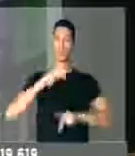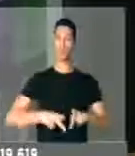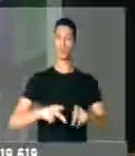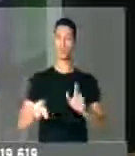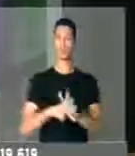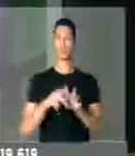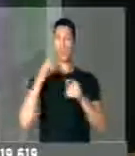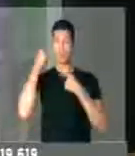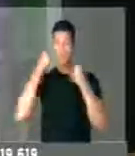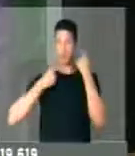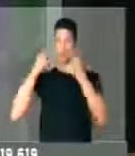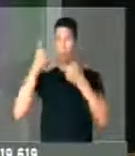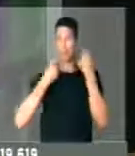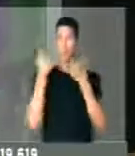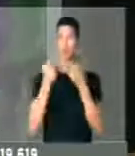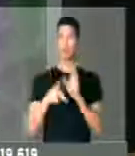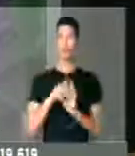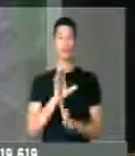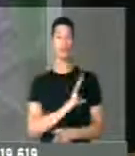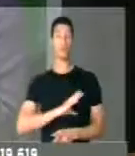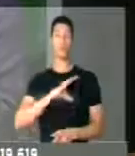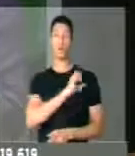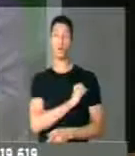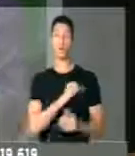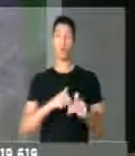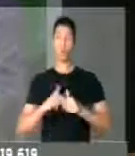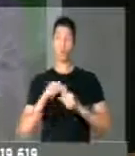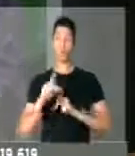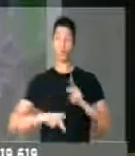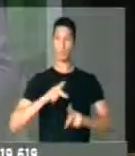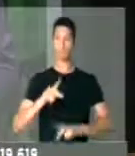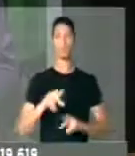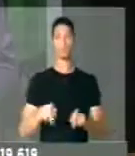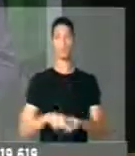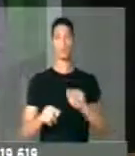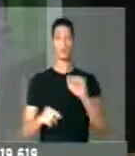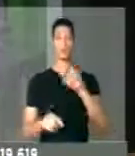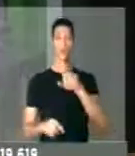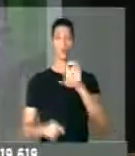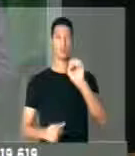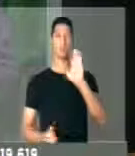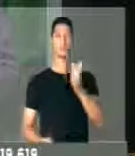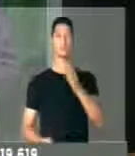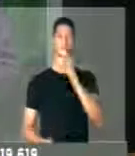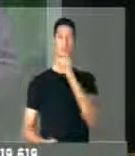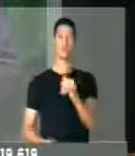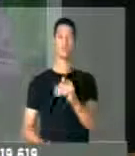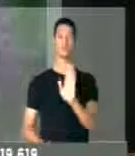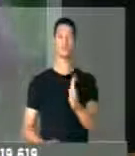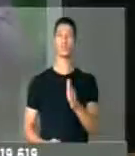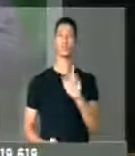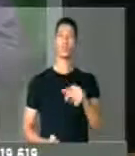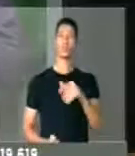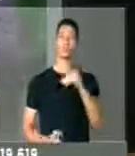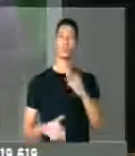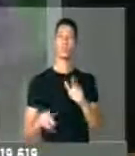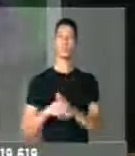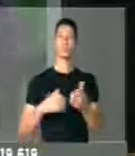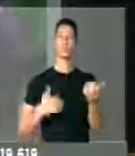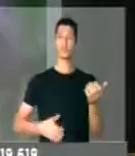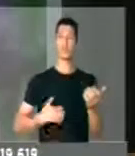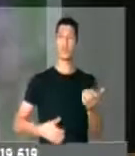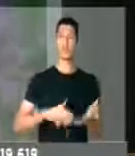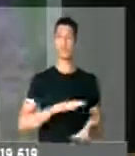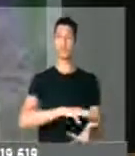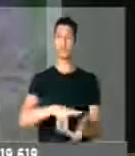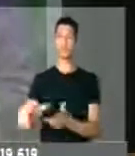sua preocupação, o seu amor pelo povo. Arraes, como já foi dito por muitos, era um sertanejo no